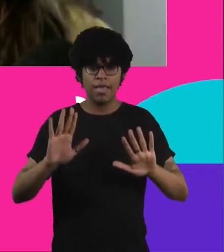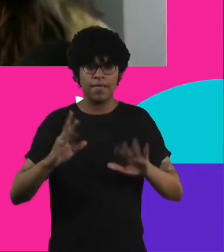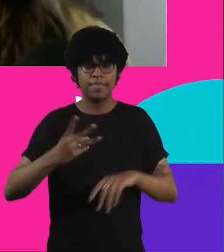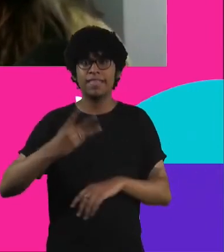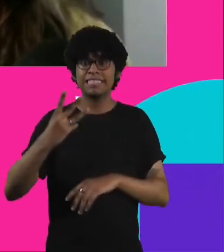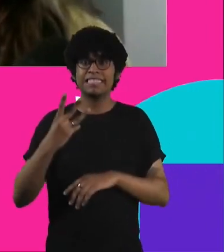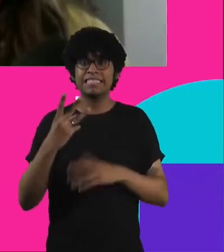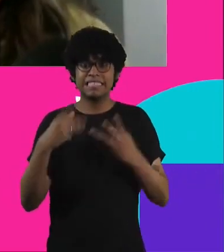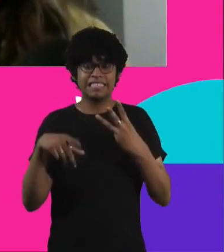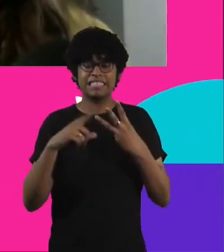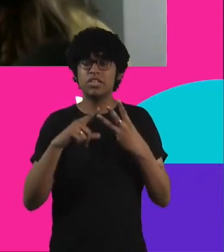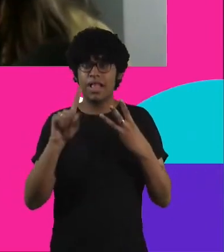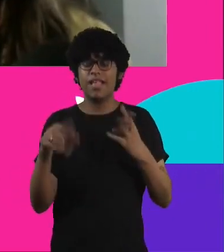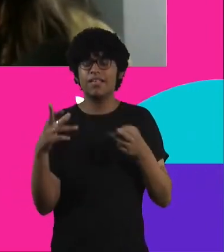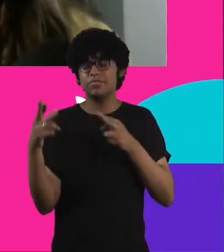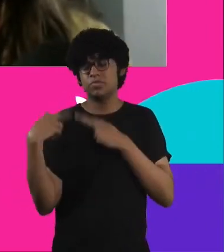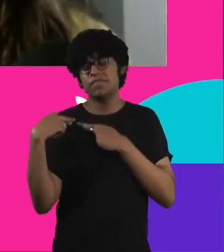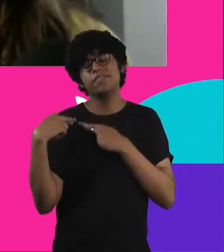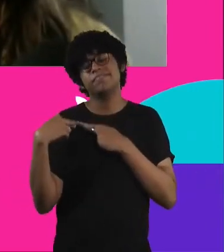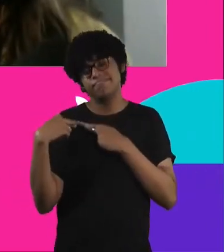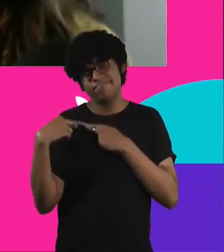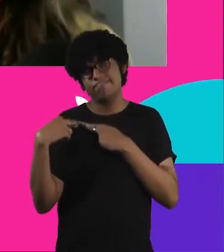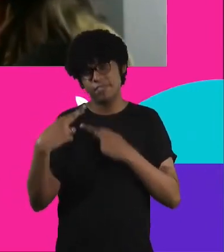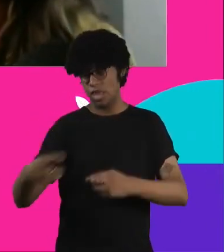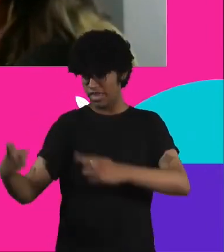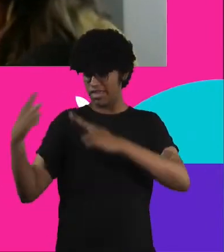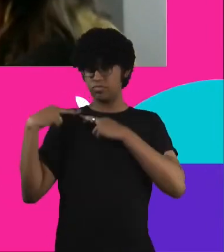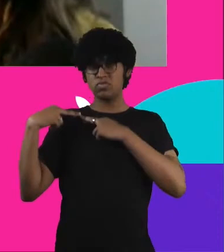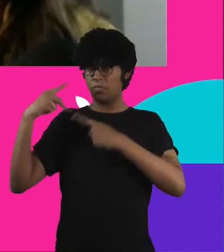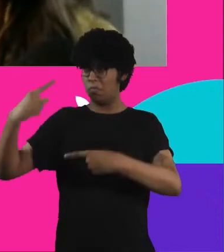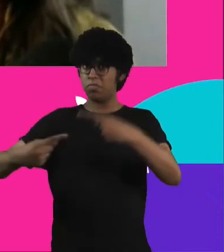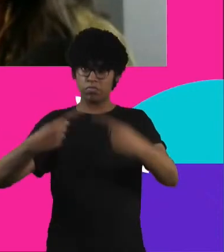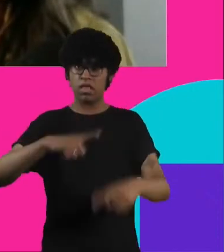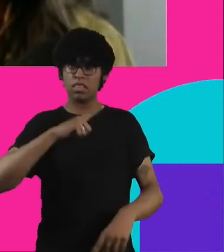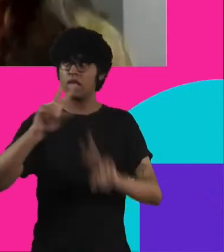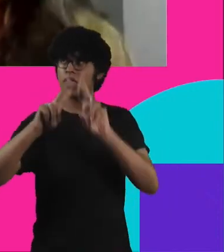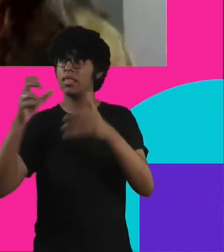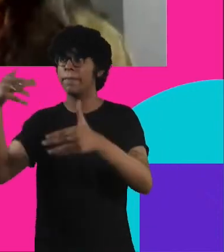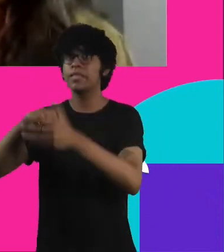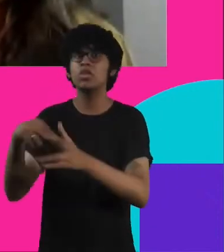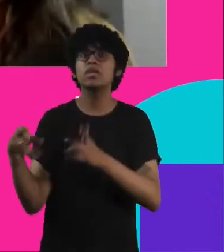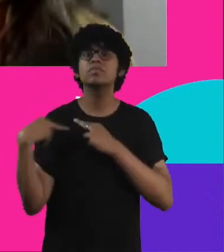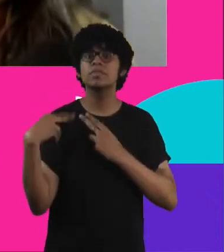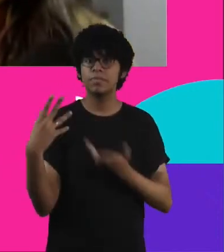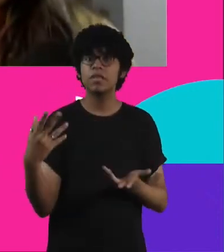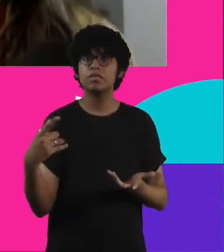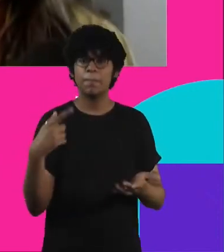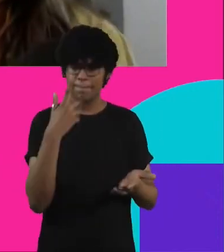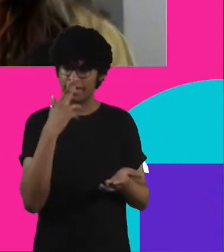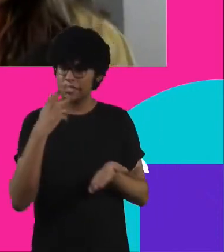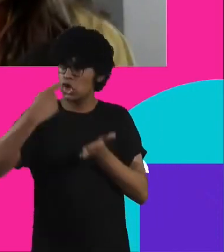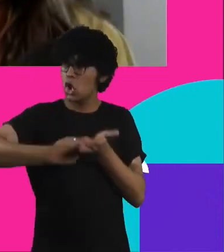falo da responsabilidade. Como as pessoas estão cada vez mais falando sobre isso, eu percebo que existe uma movimentação e uma cobrança muito grande para